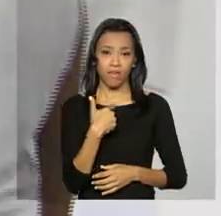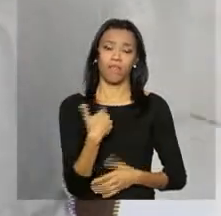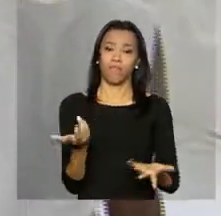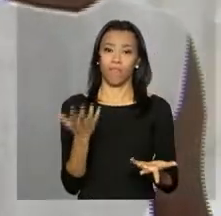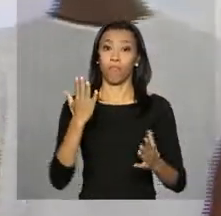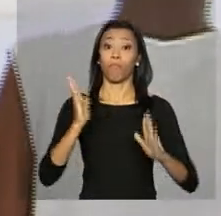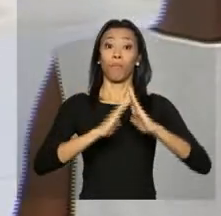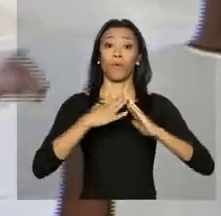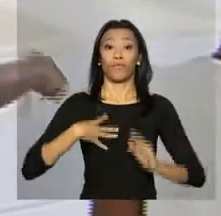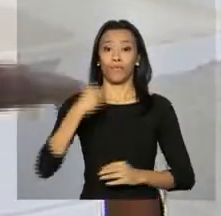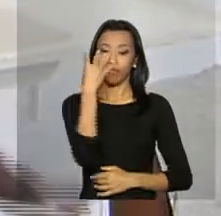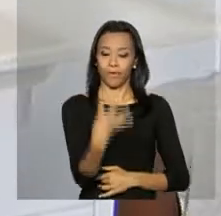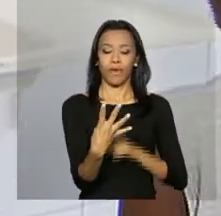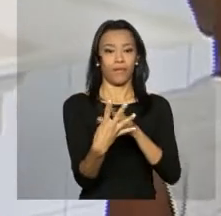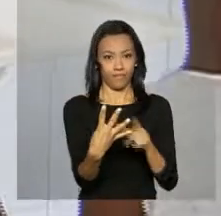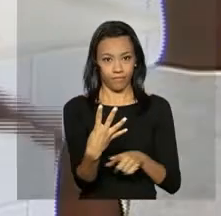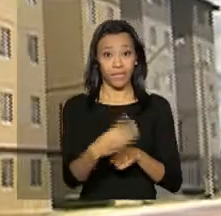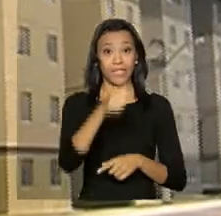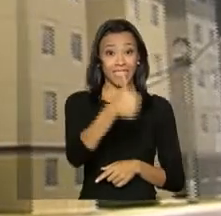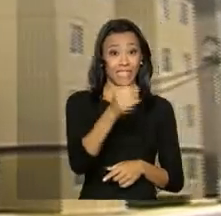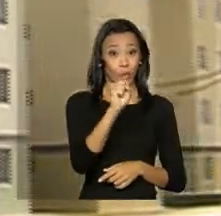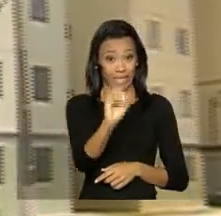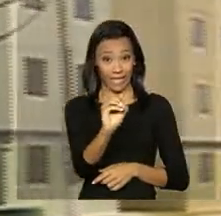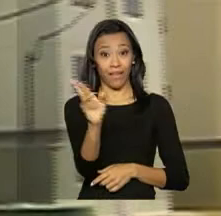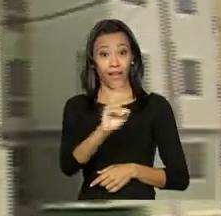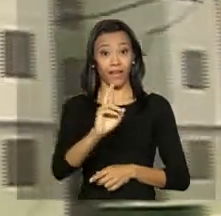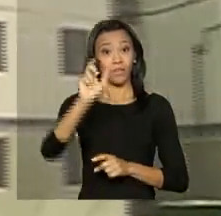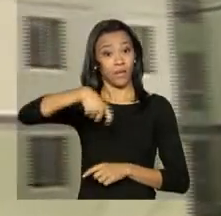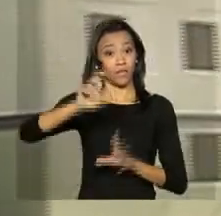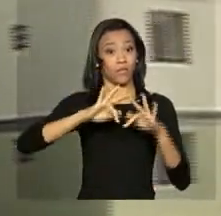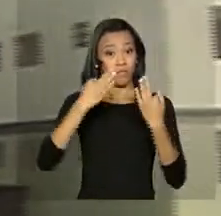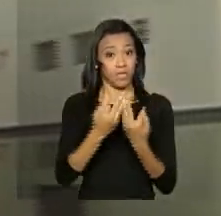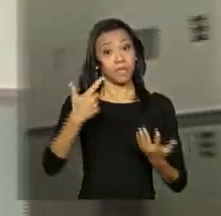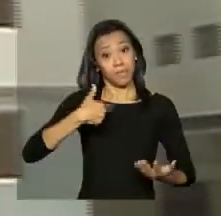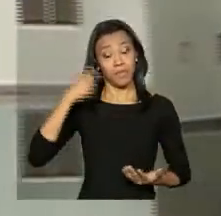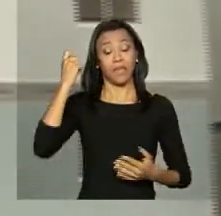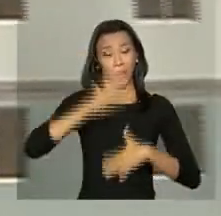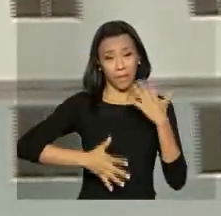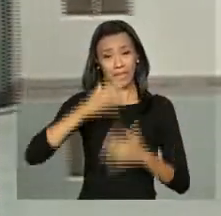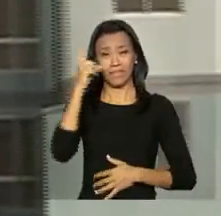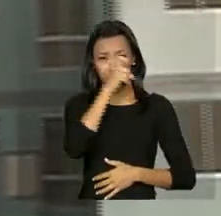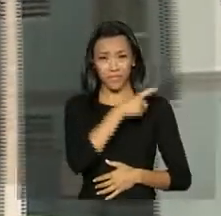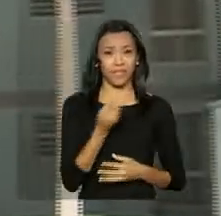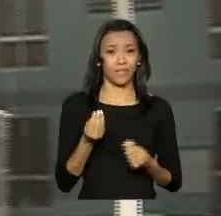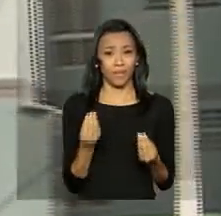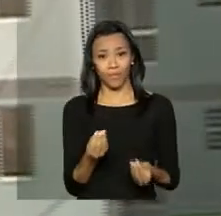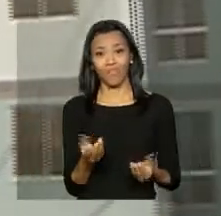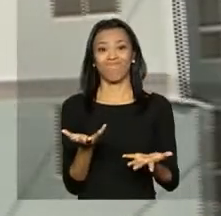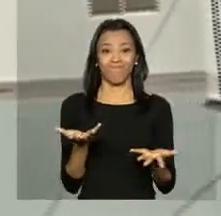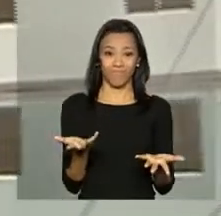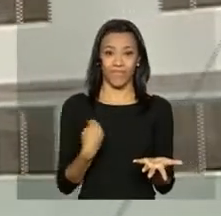com meus 4 filhos, recebo um valor de R$180 no Bolsa Família, e aí para mim é complicado estar mantendo meus filhos